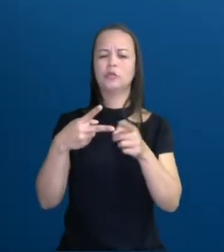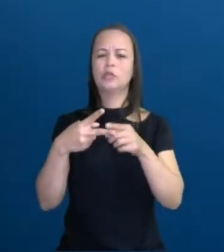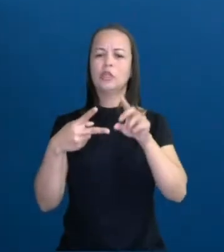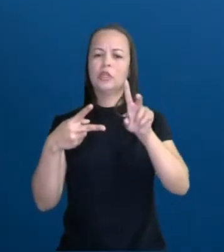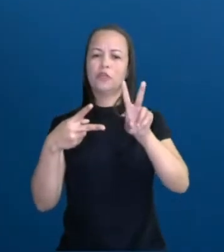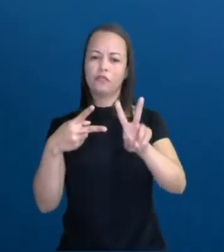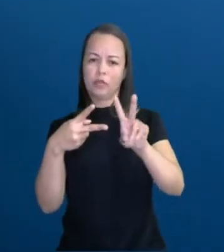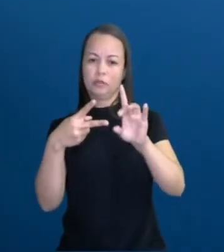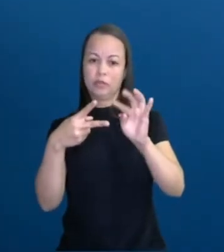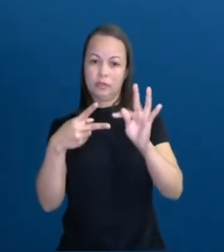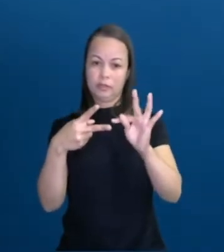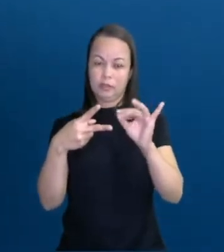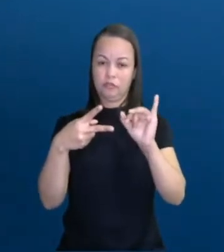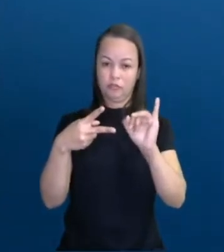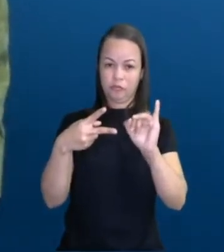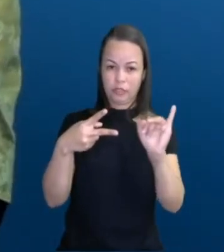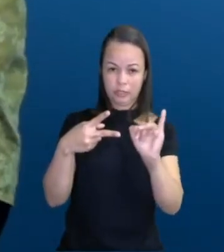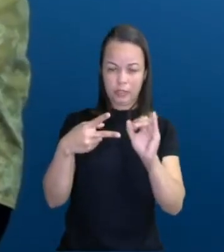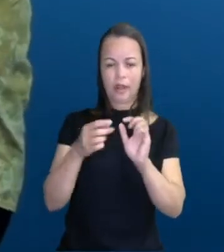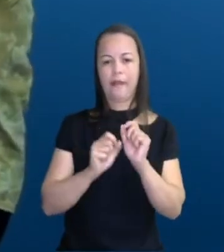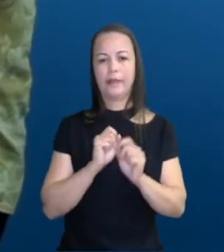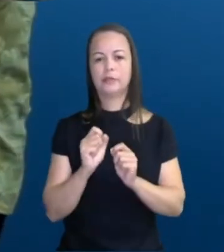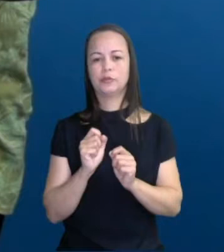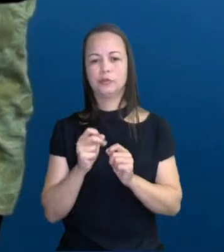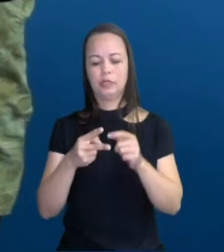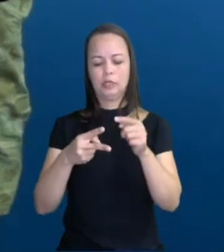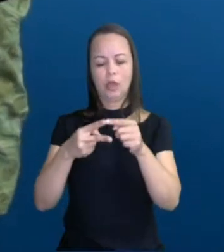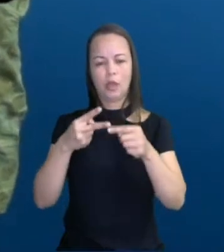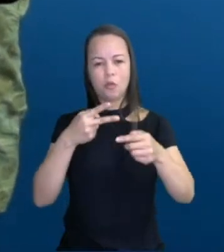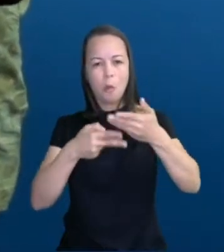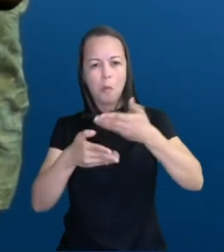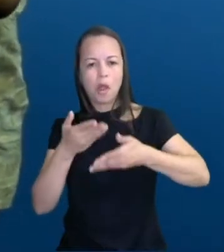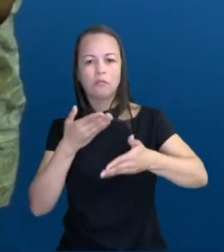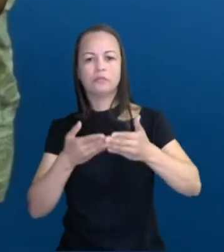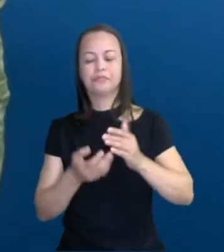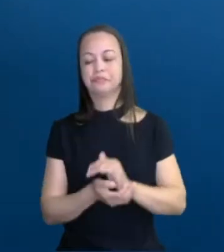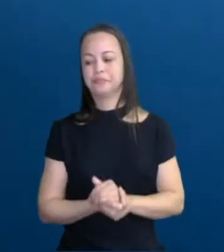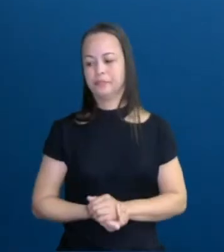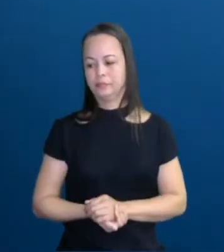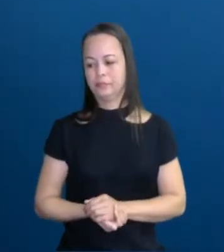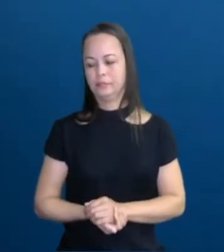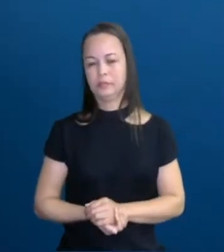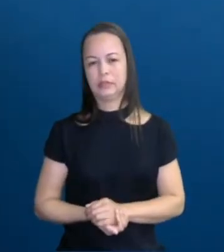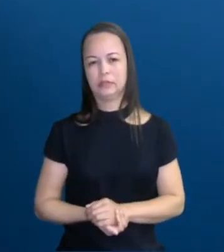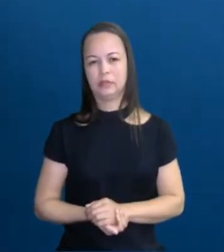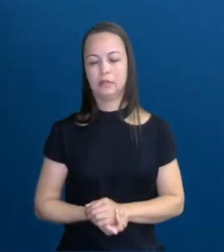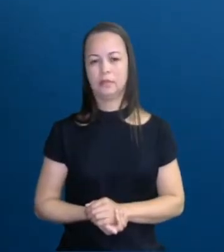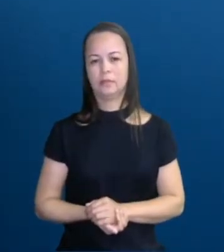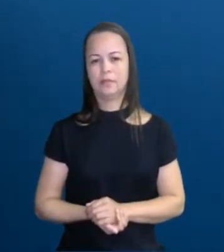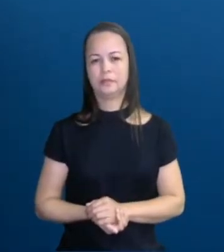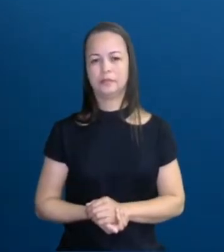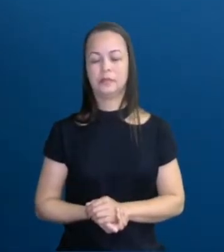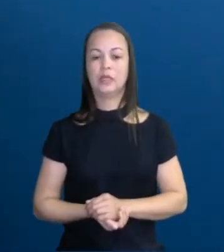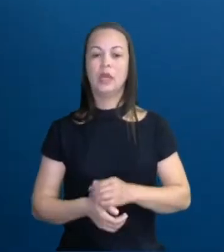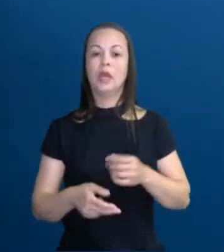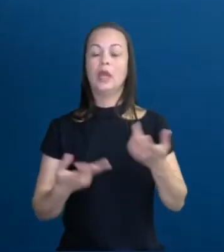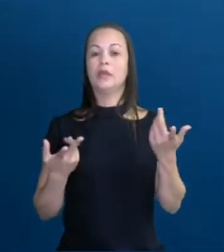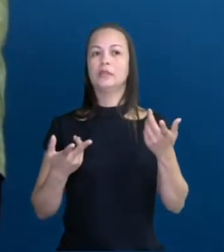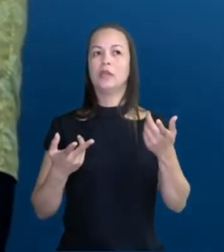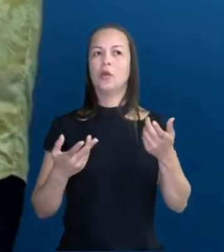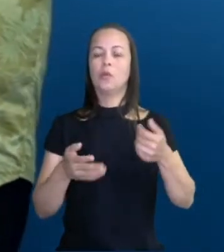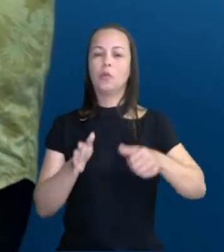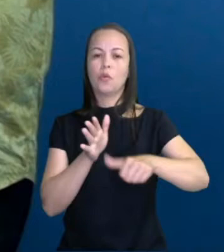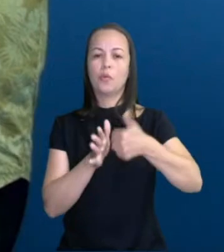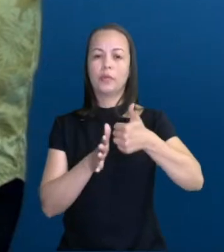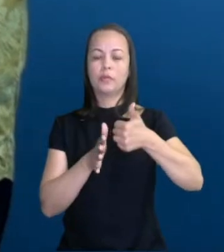vai completar o sentido de um verbo transitivo indireto. Então, vamos lá. O primeiro verbo que nós